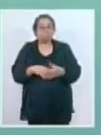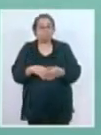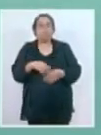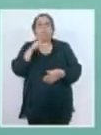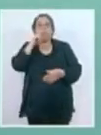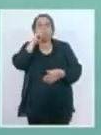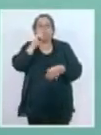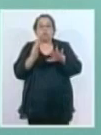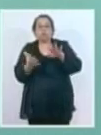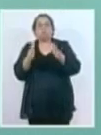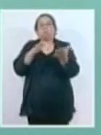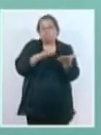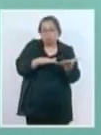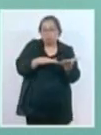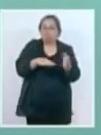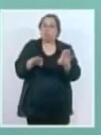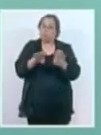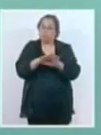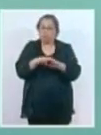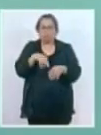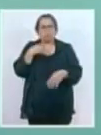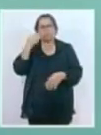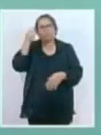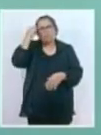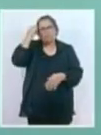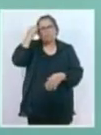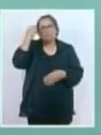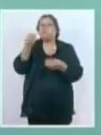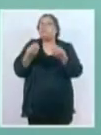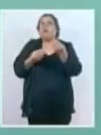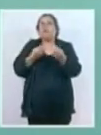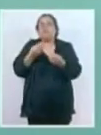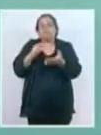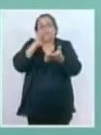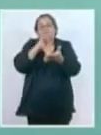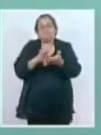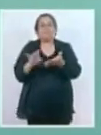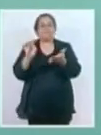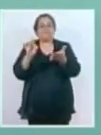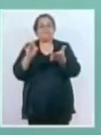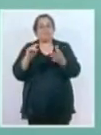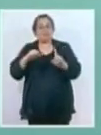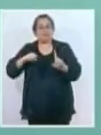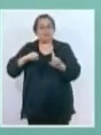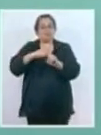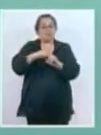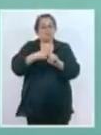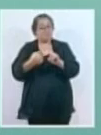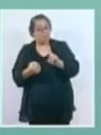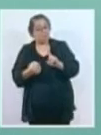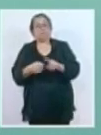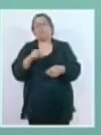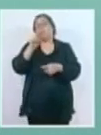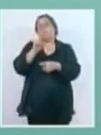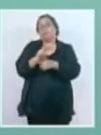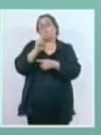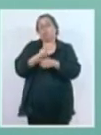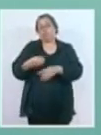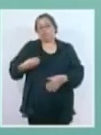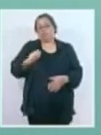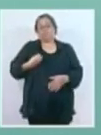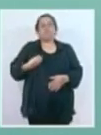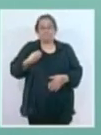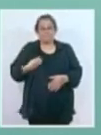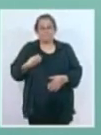vereador? Risco de morte. Então, quando nós imaginamos ali a prevenção a acidentes e a preservação do bem jurídico vida,